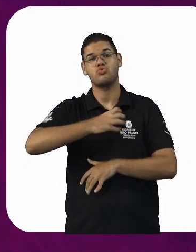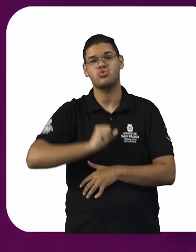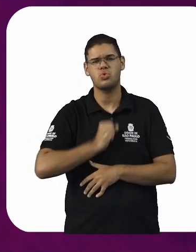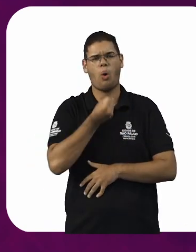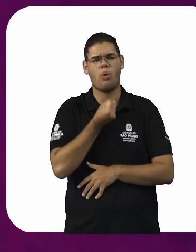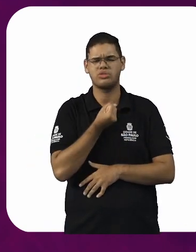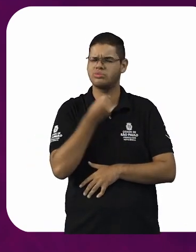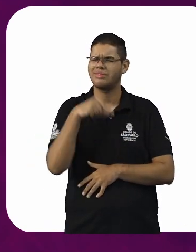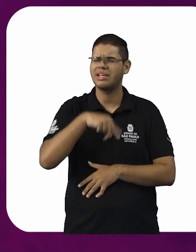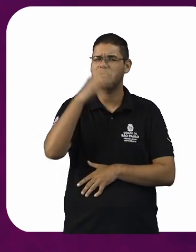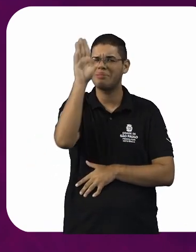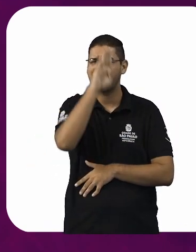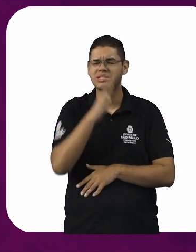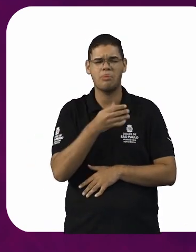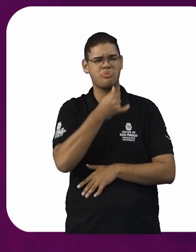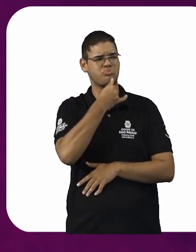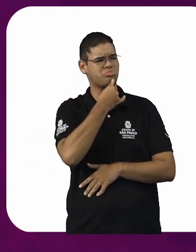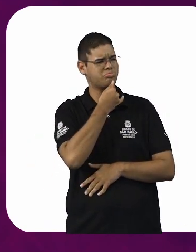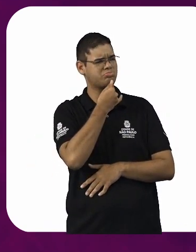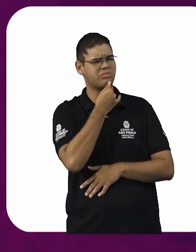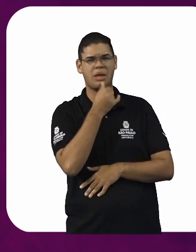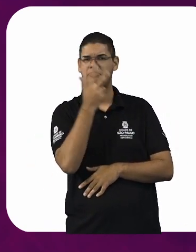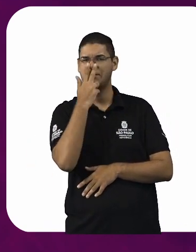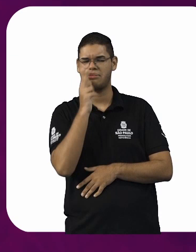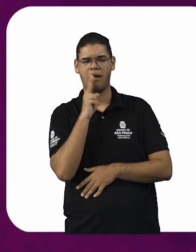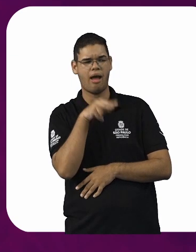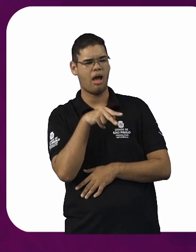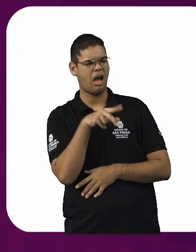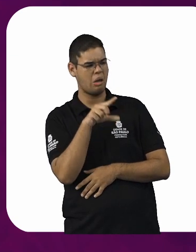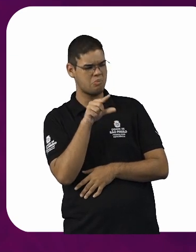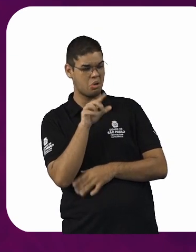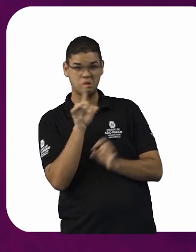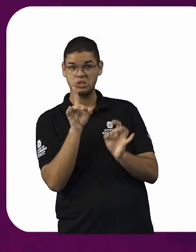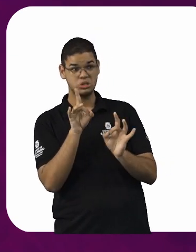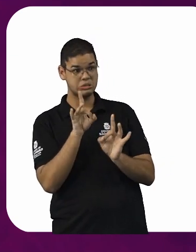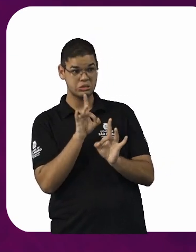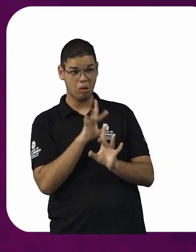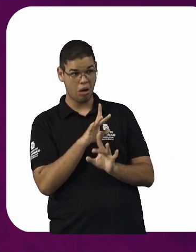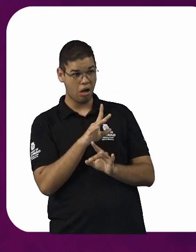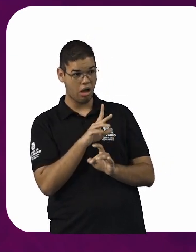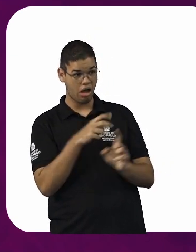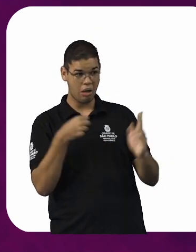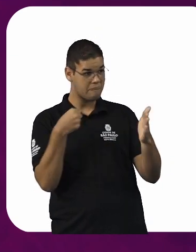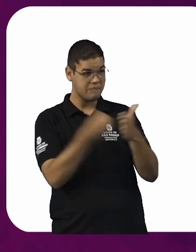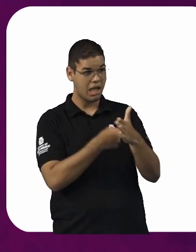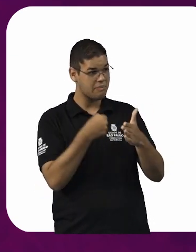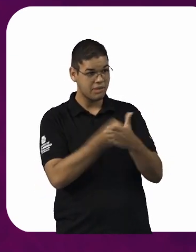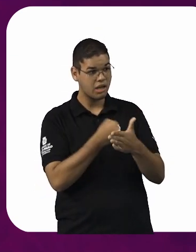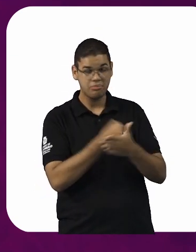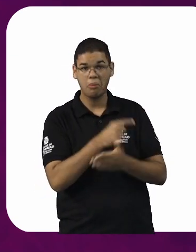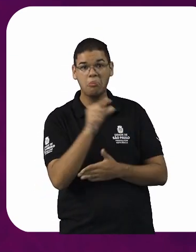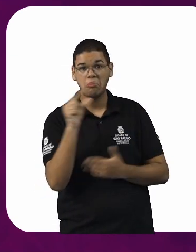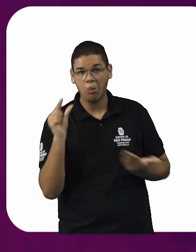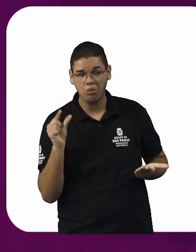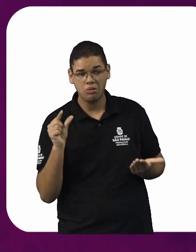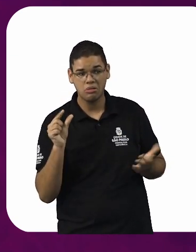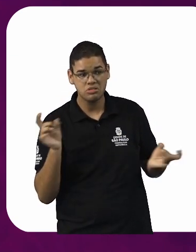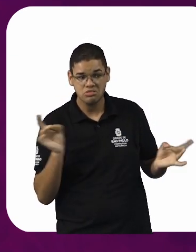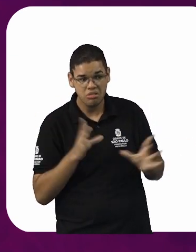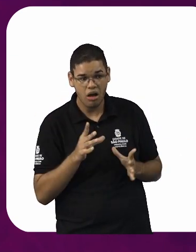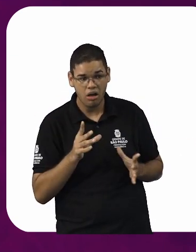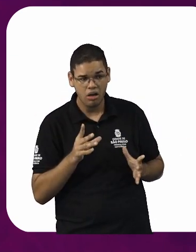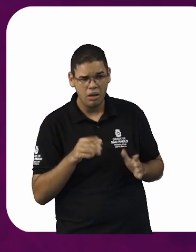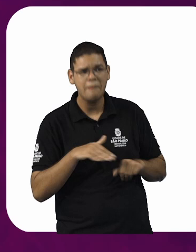muito triste, que as pessoas parece que acham pouco. Em outros países, às vezes, morre uma pessoa LGBTI por crime de ódio, aprova-se uma lei. No